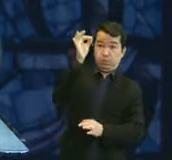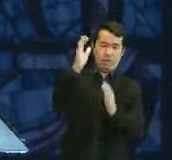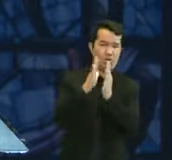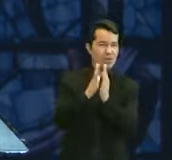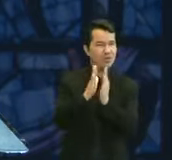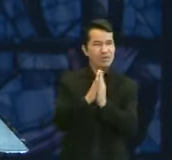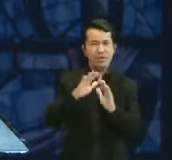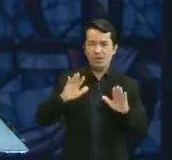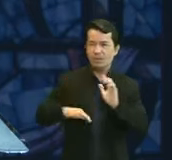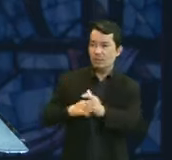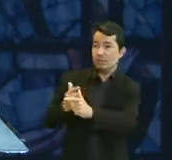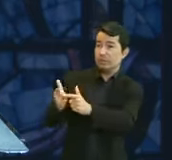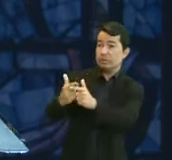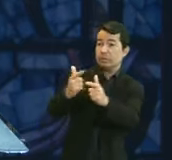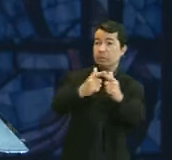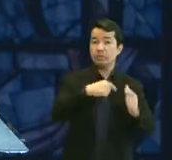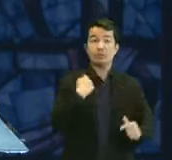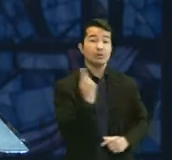tenho tempo.